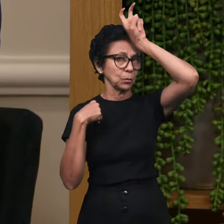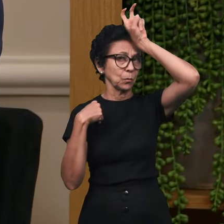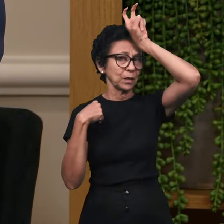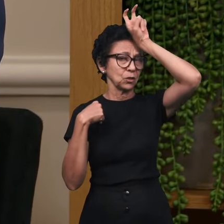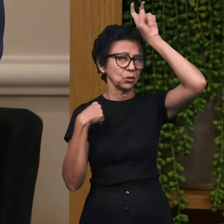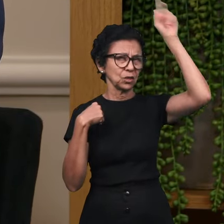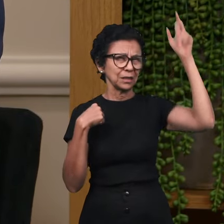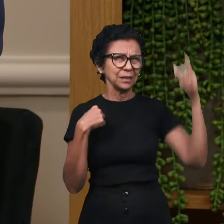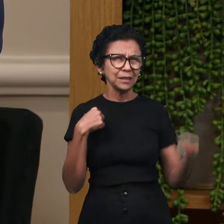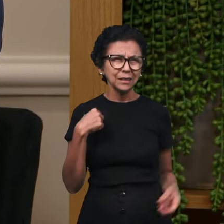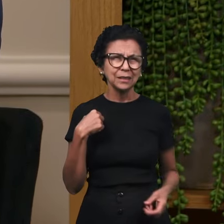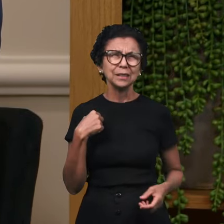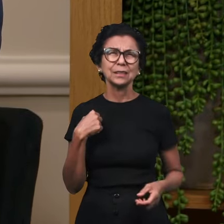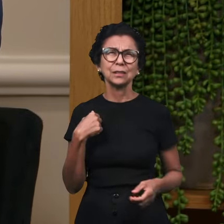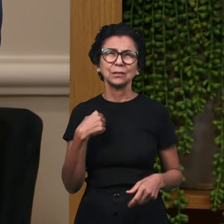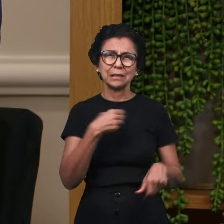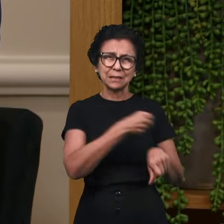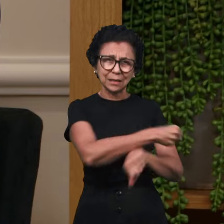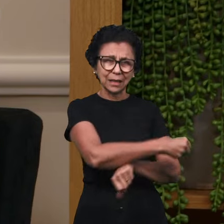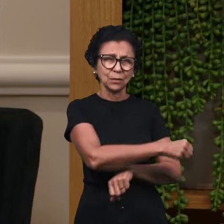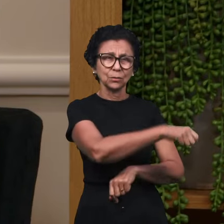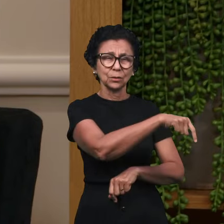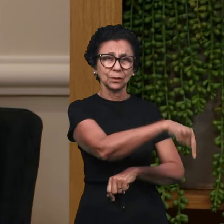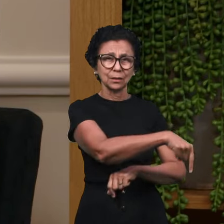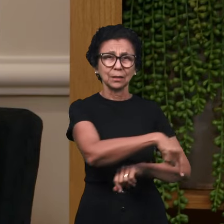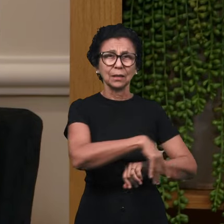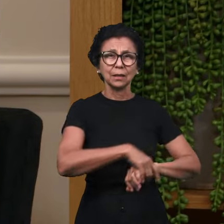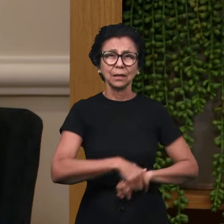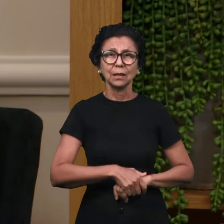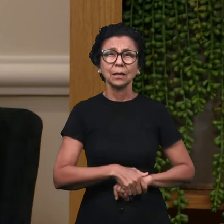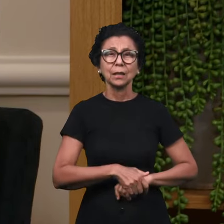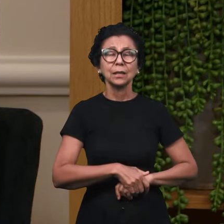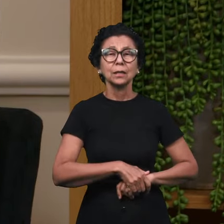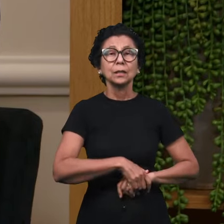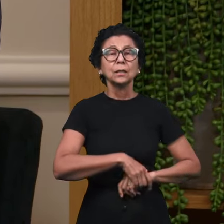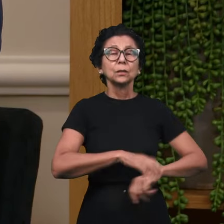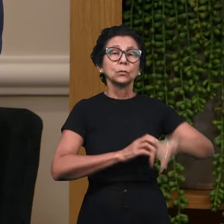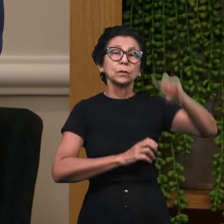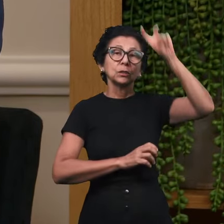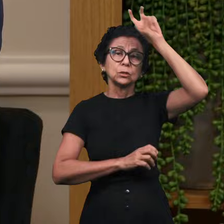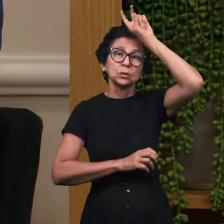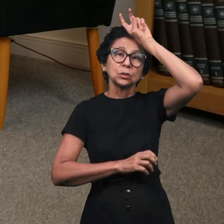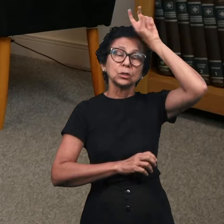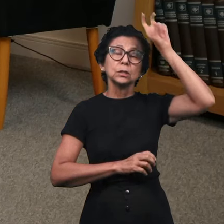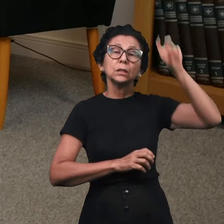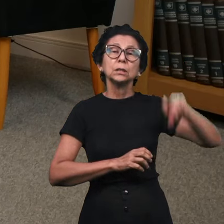até o copeiro, né? Até o padeiro tiveram sinais do